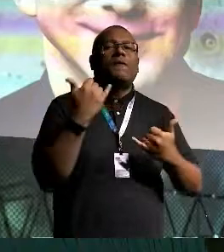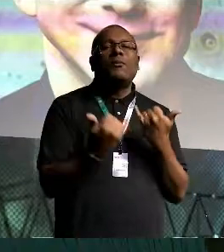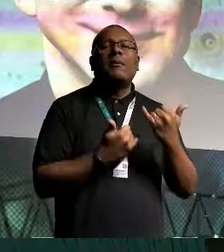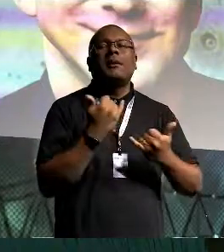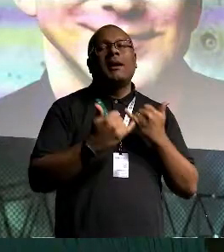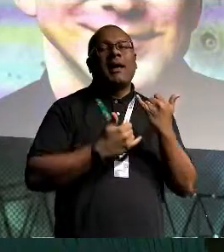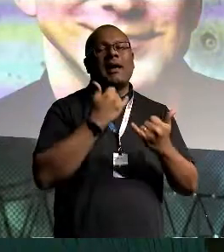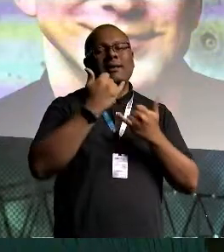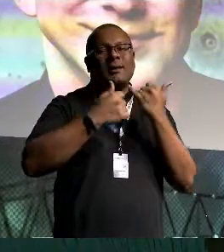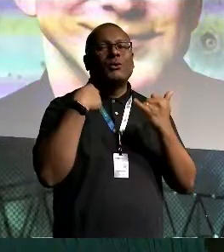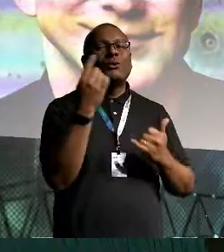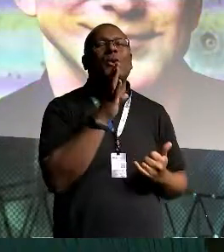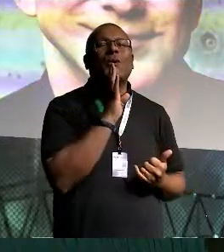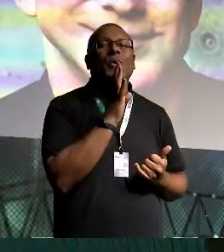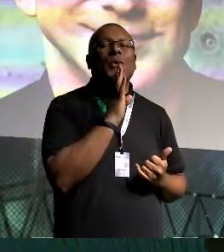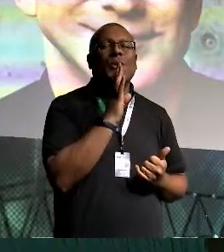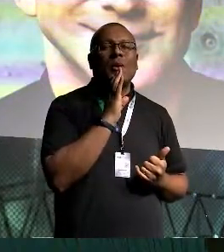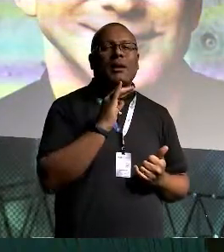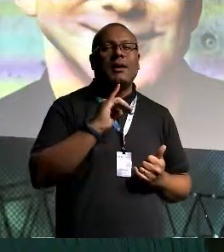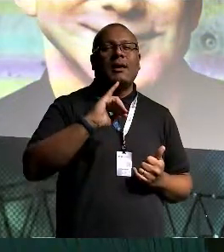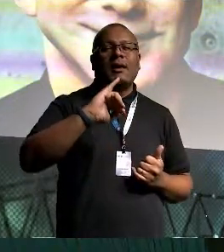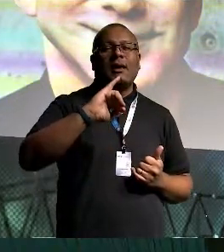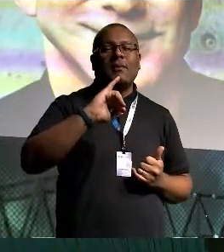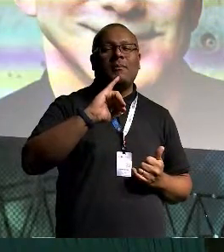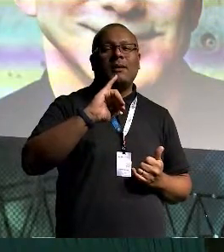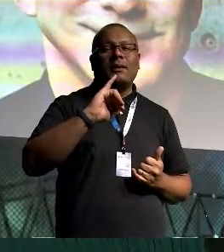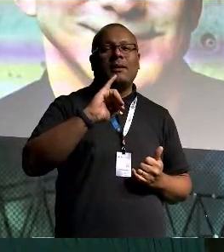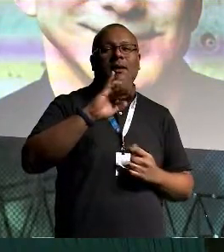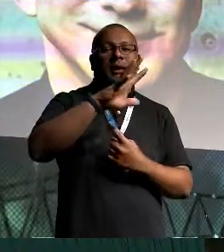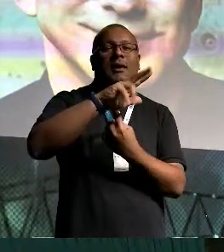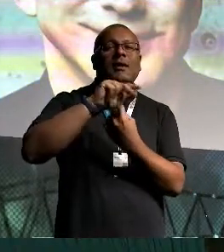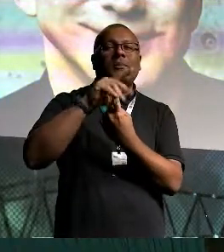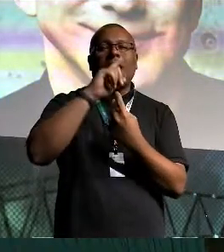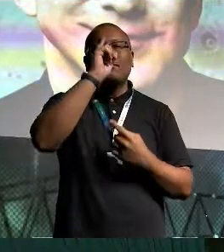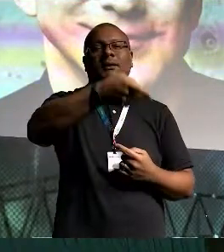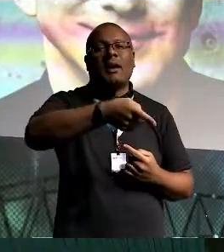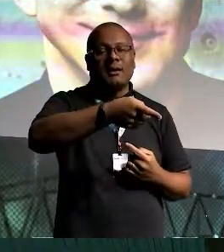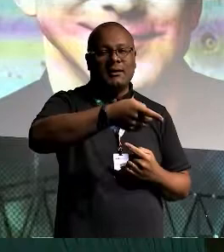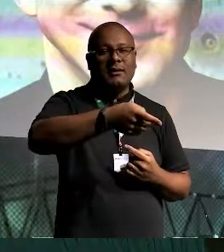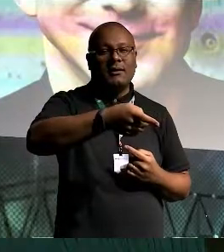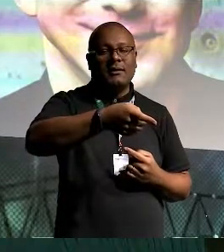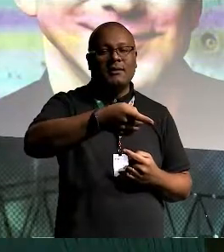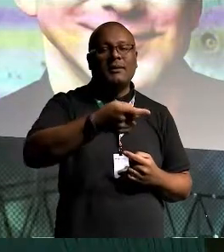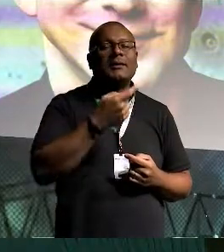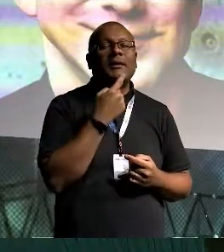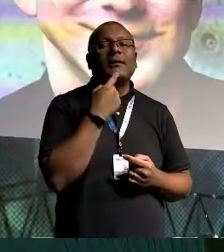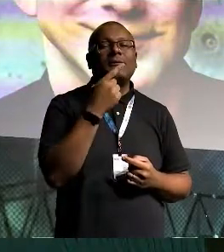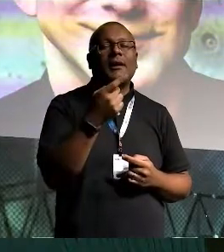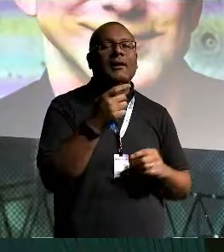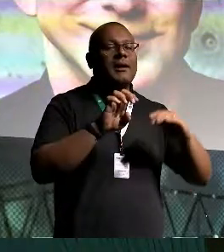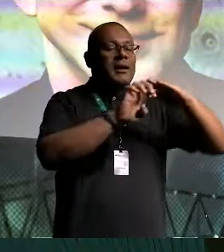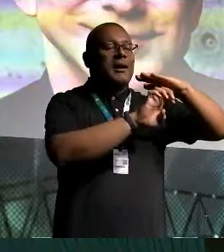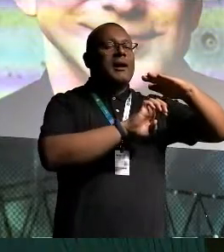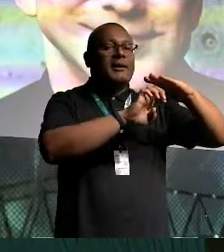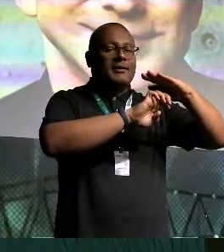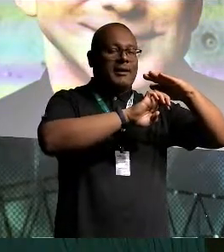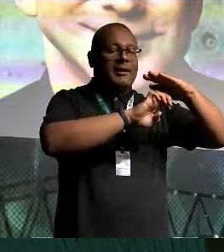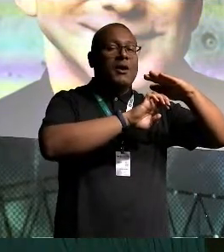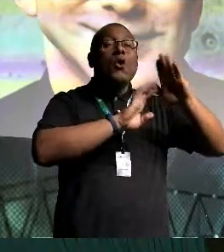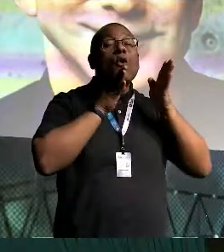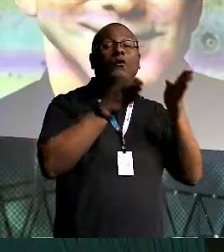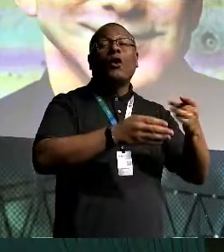ali que todo mundo conhece como API Mandate, mas ele começa a cunhar ali o que seriam as empresas API